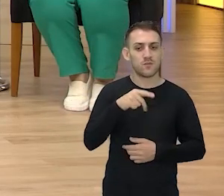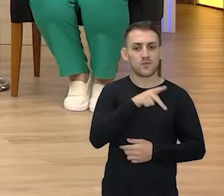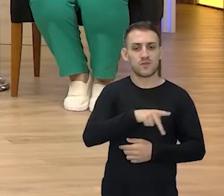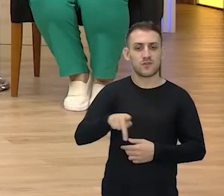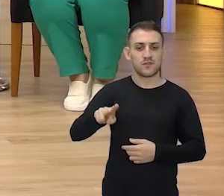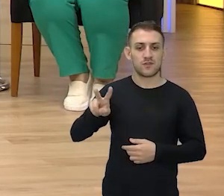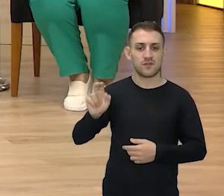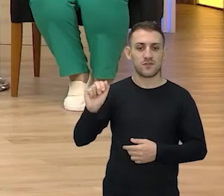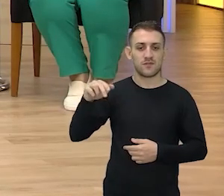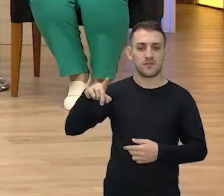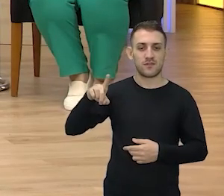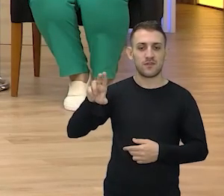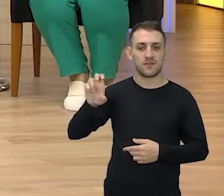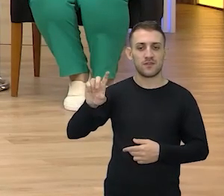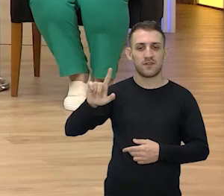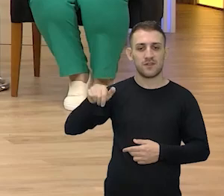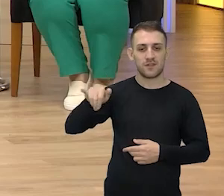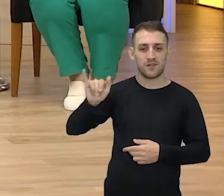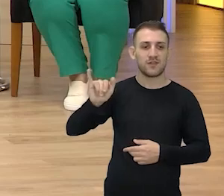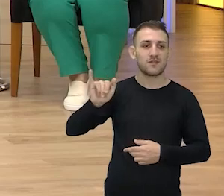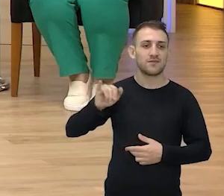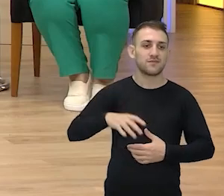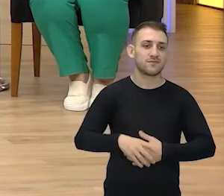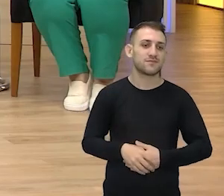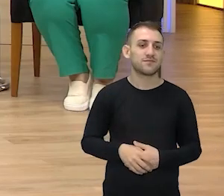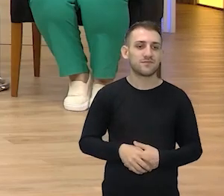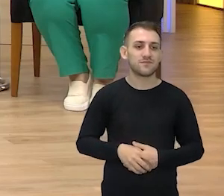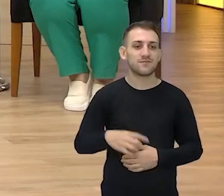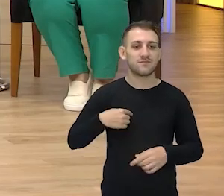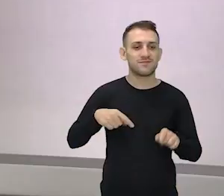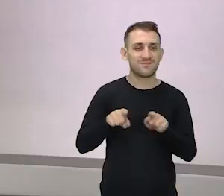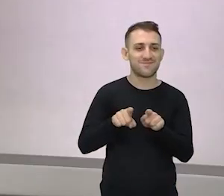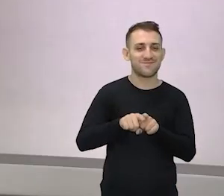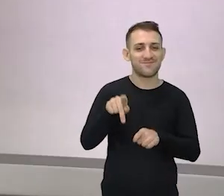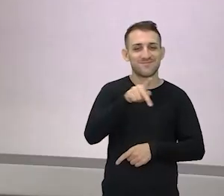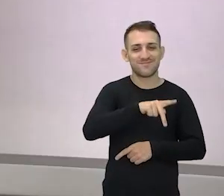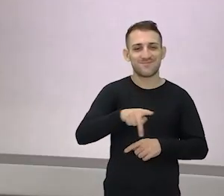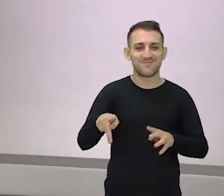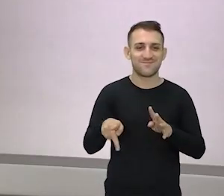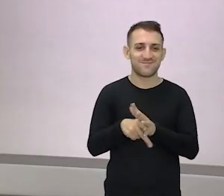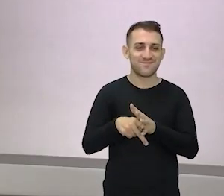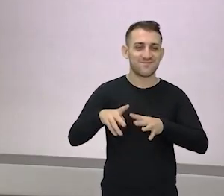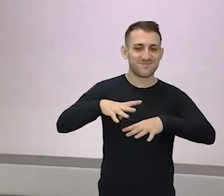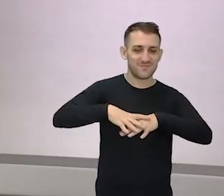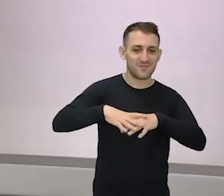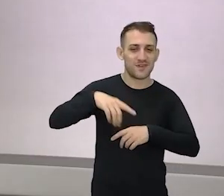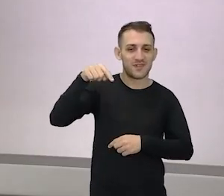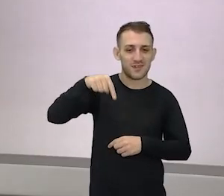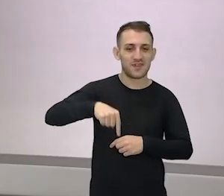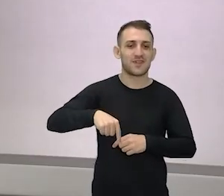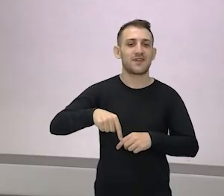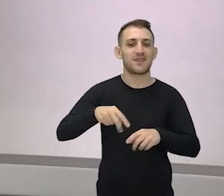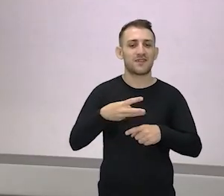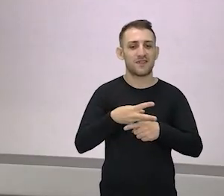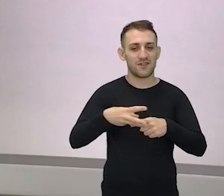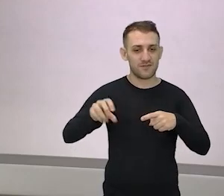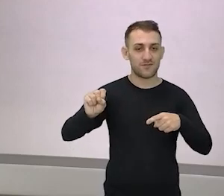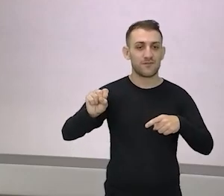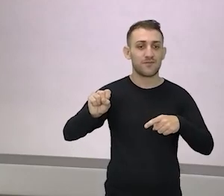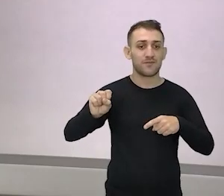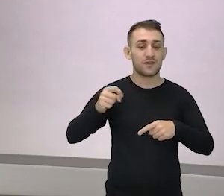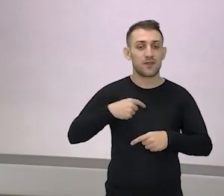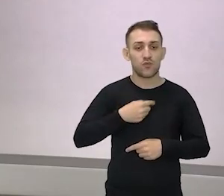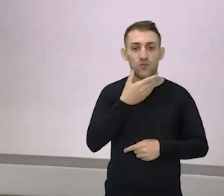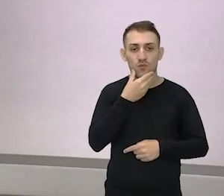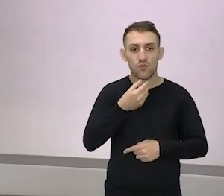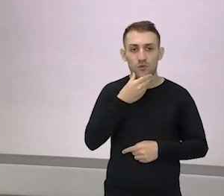professor Vanderlei Sanches Oddi, também sou professor de matemática da rede e formador EFAP. Sou um